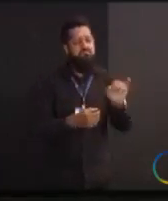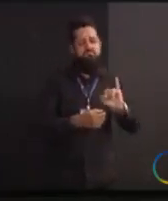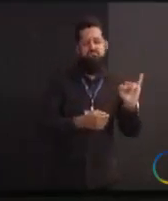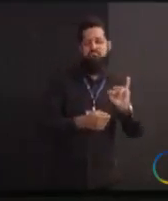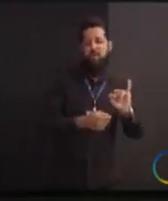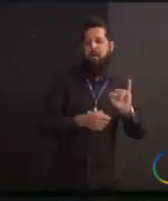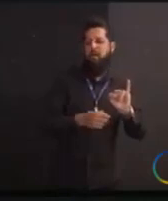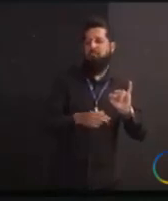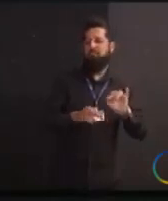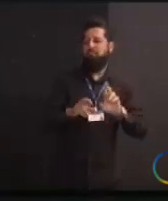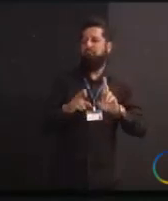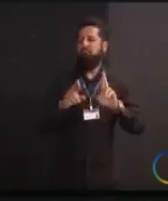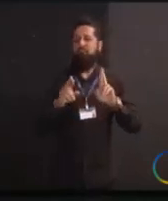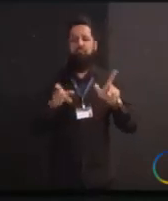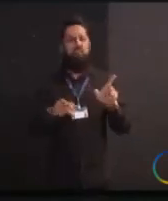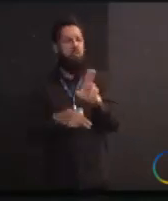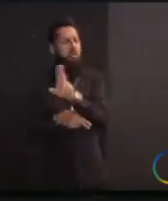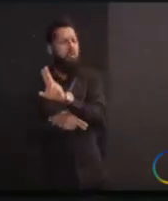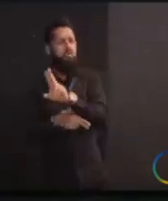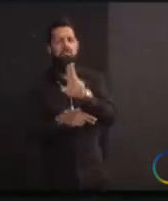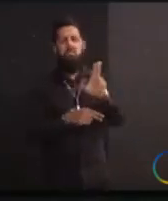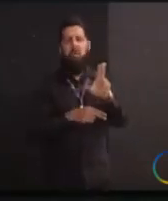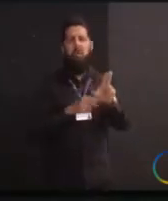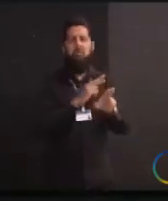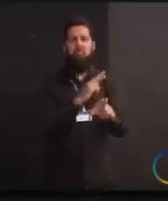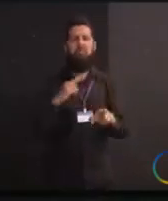em Desencanto.